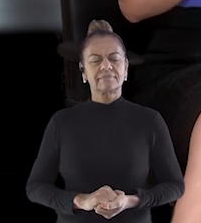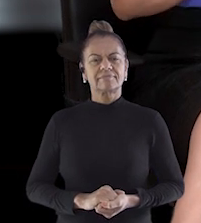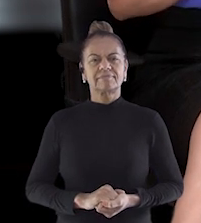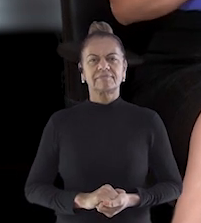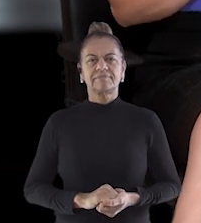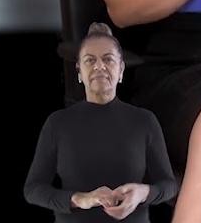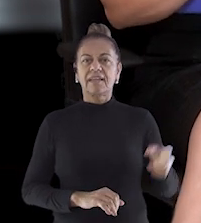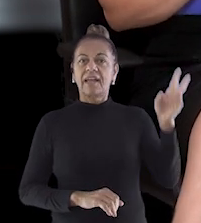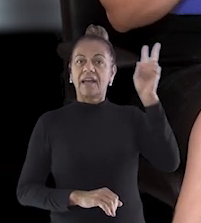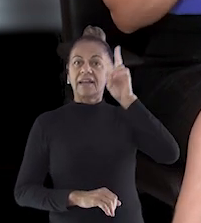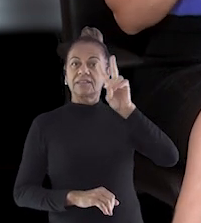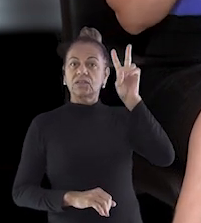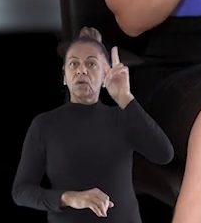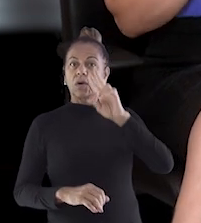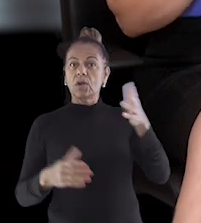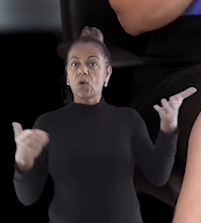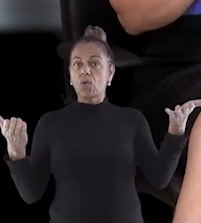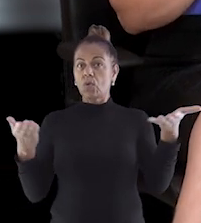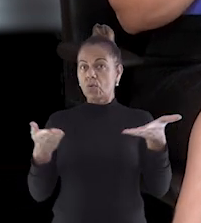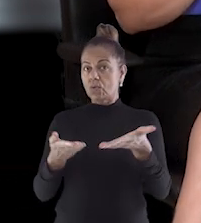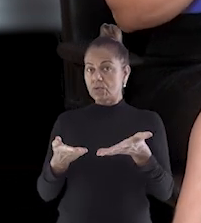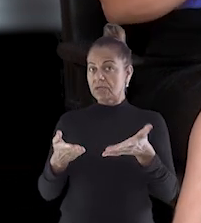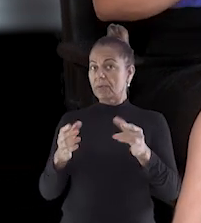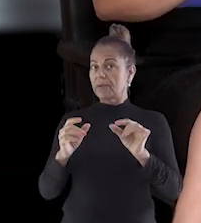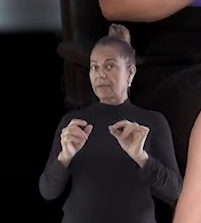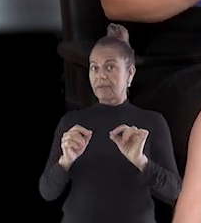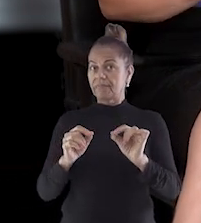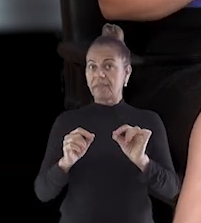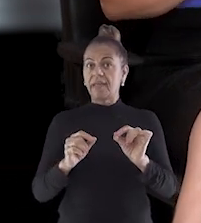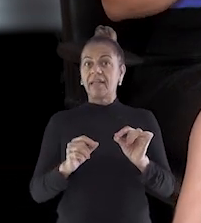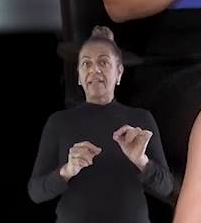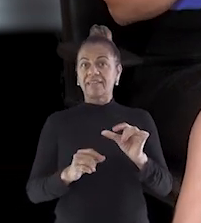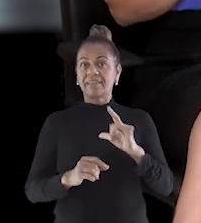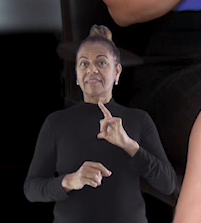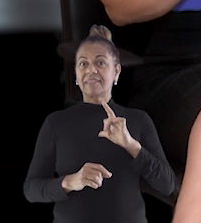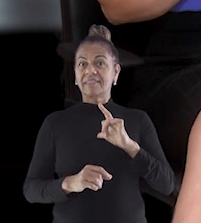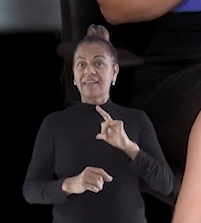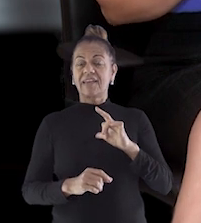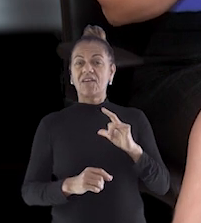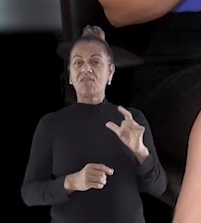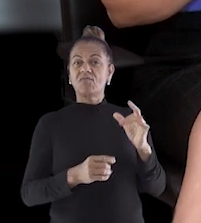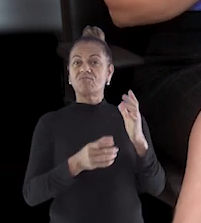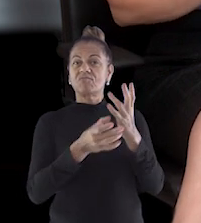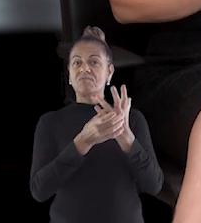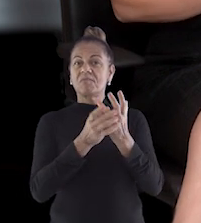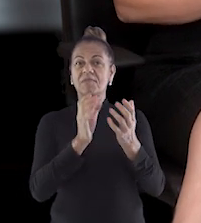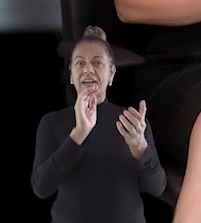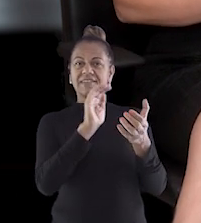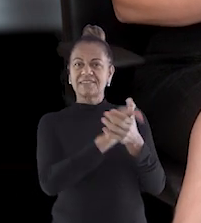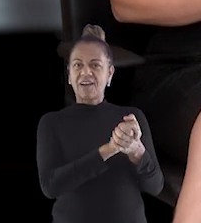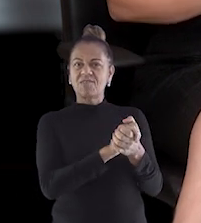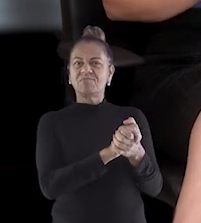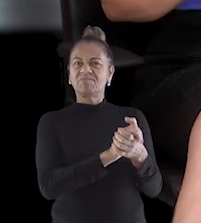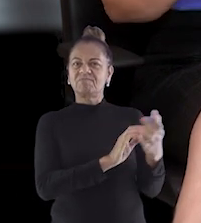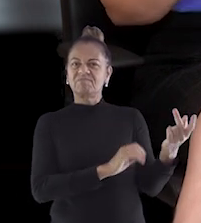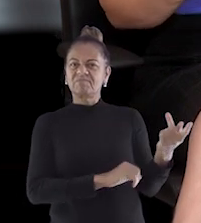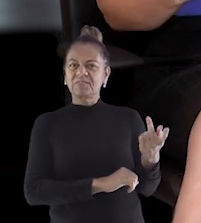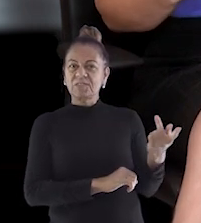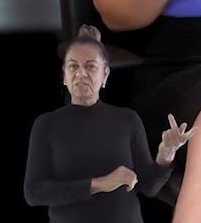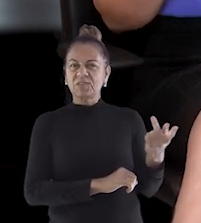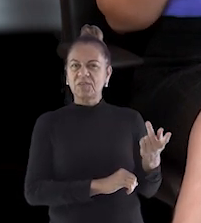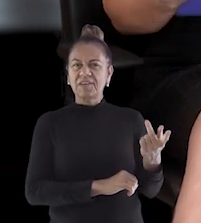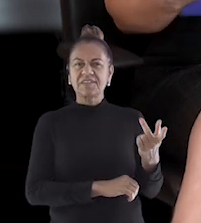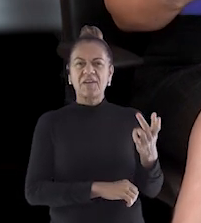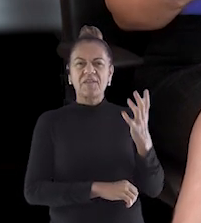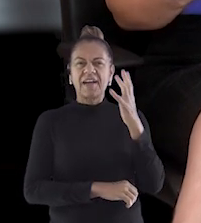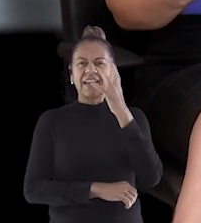A história de hoje é de um casal que, além de ter uma linda história de amor,